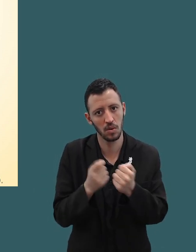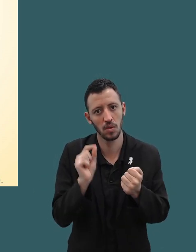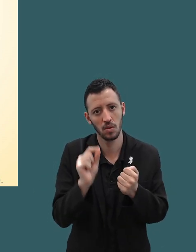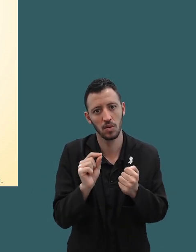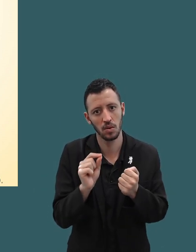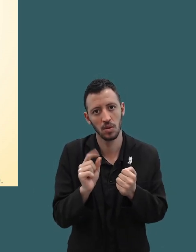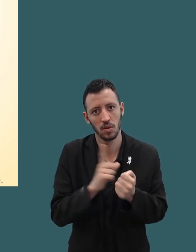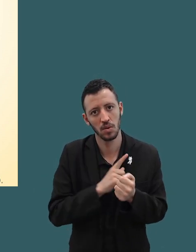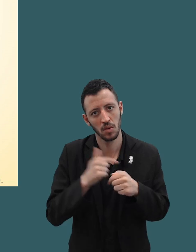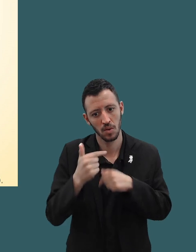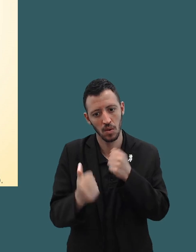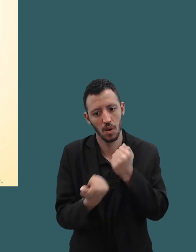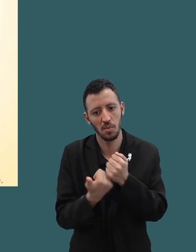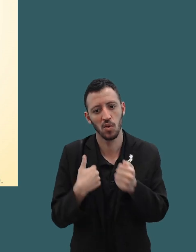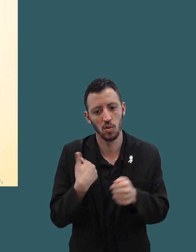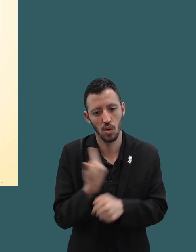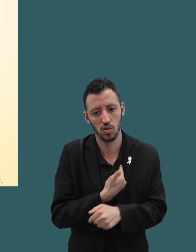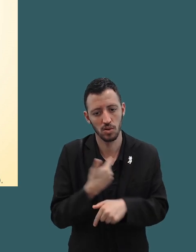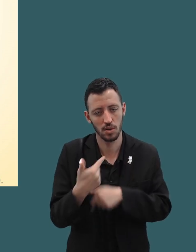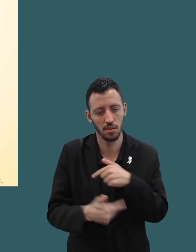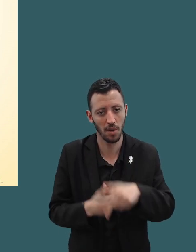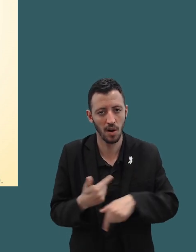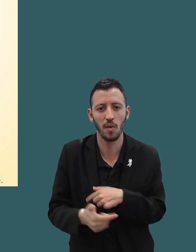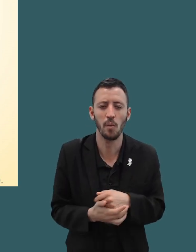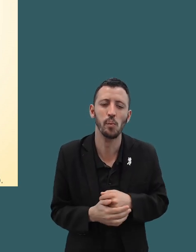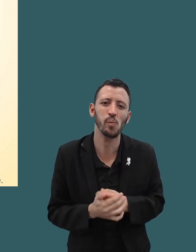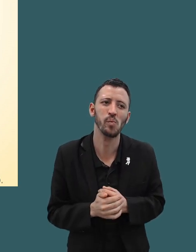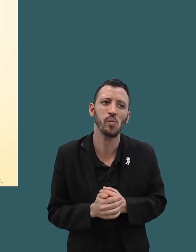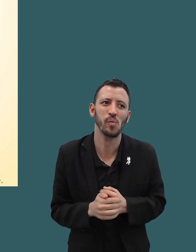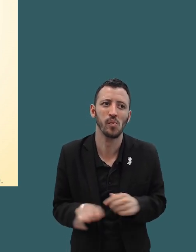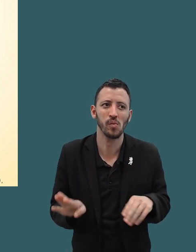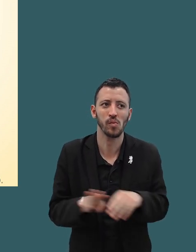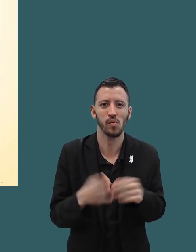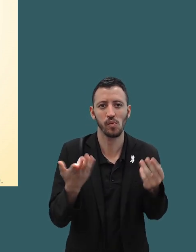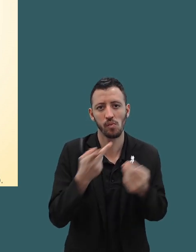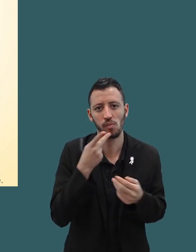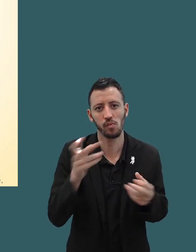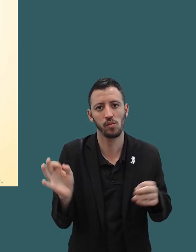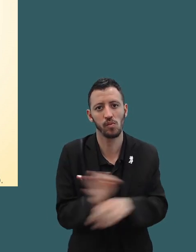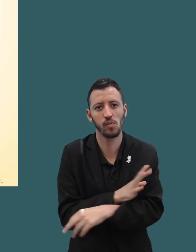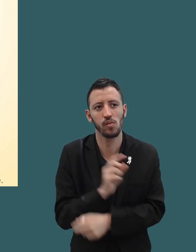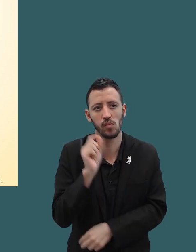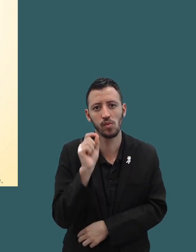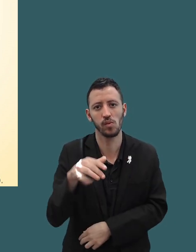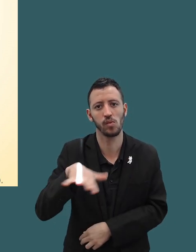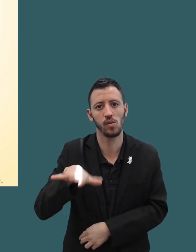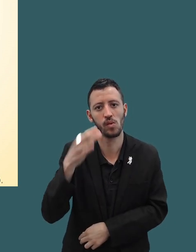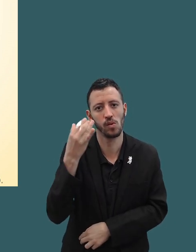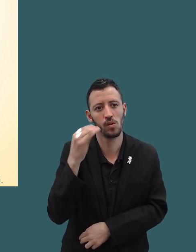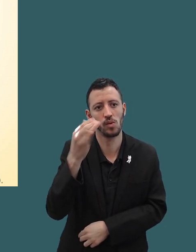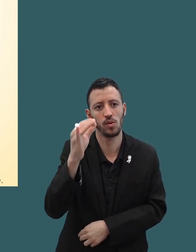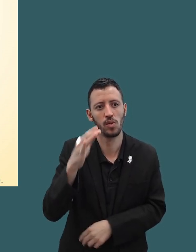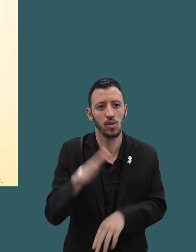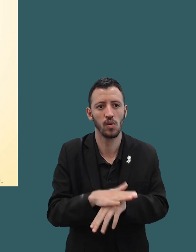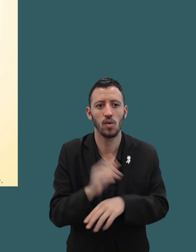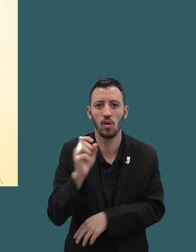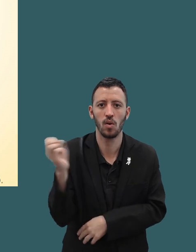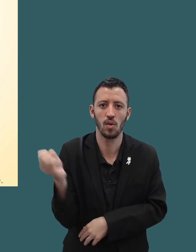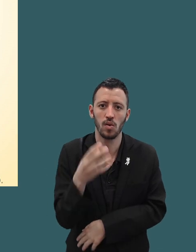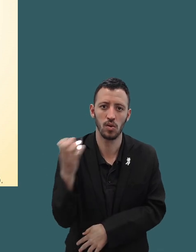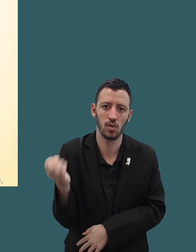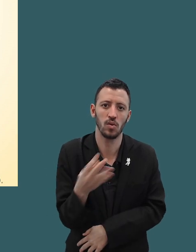aporte para nossas atividades. E eu queria falar, para fechar aqui, do ponto de ciência, que é uma